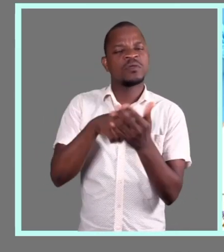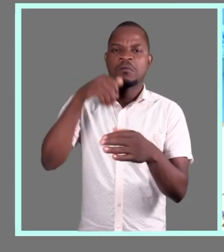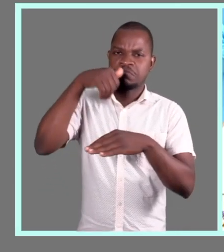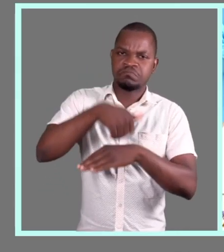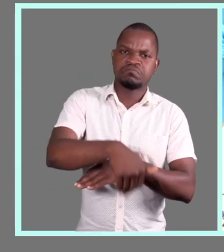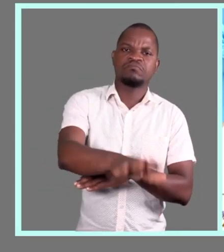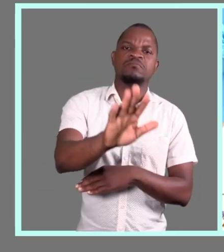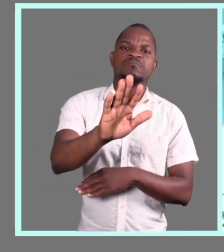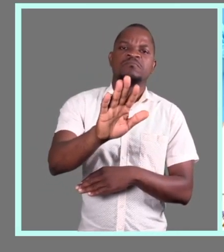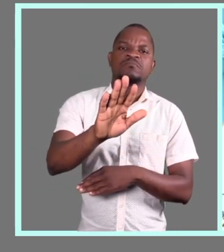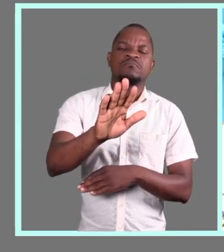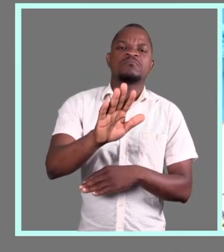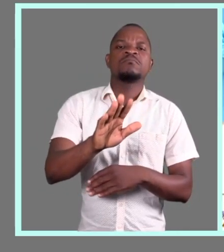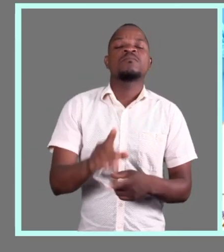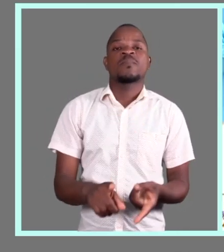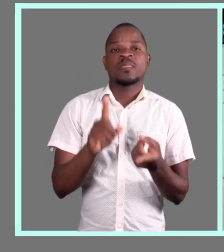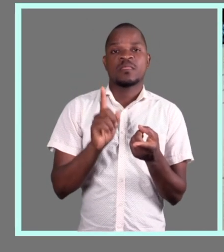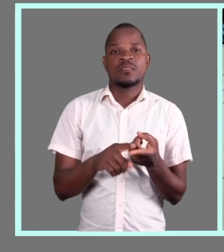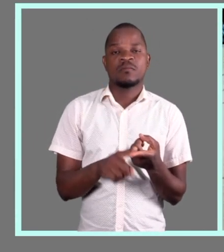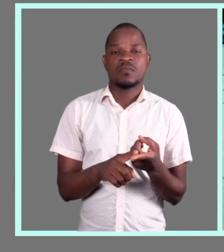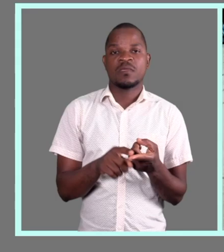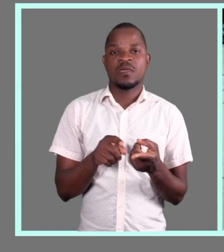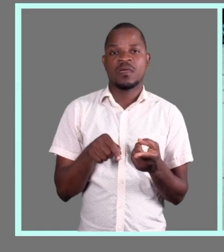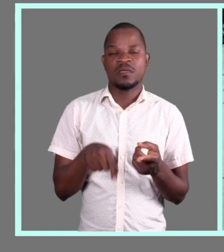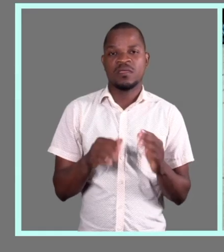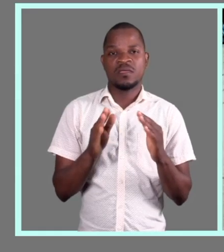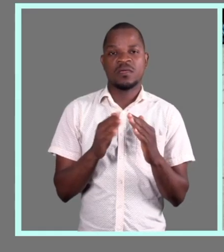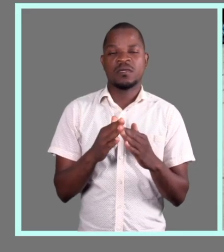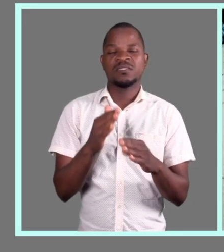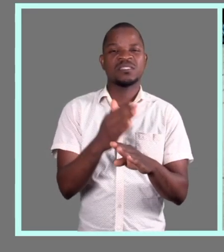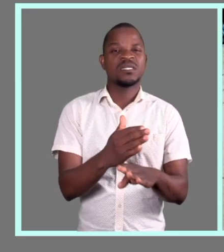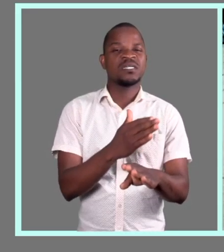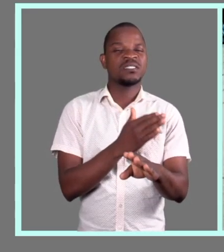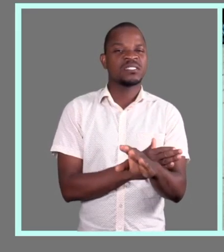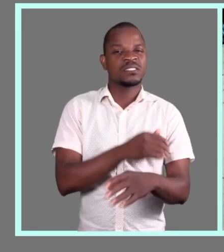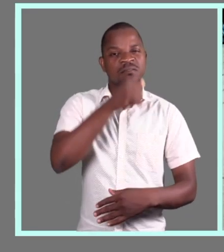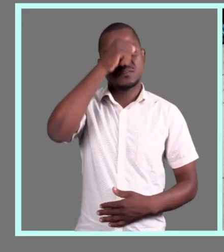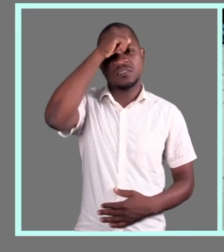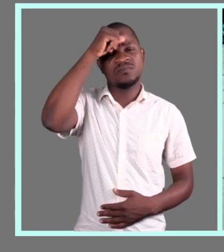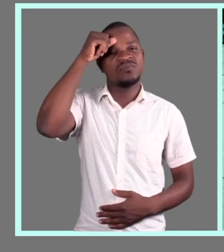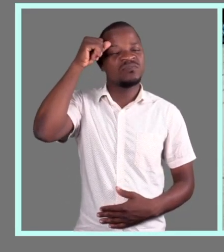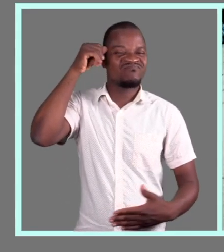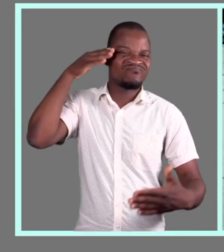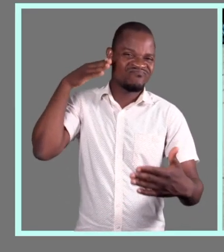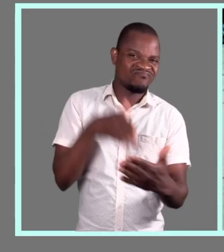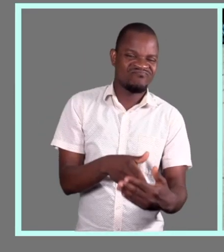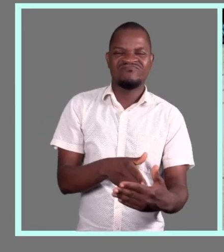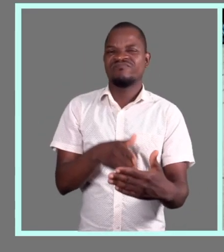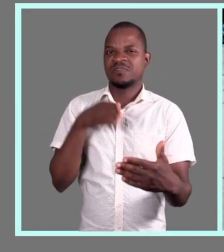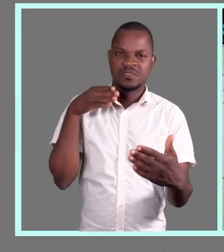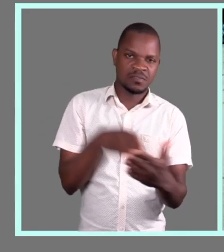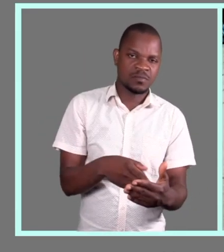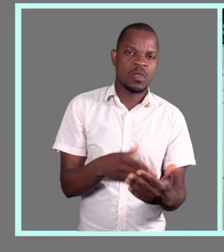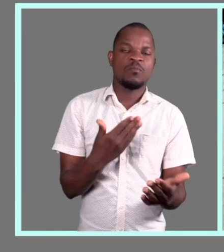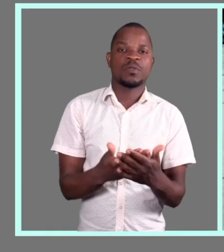que nós vamos viver com ele para sempre. A vida, começamos muito, muito, muito